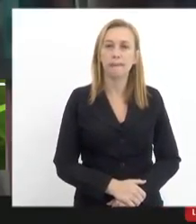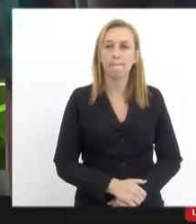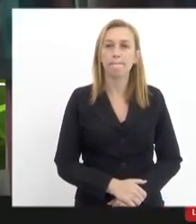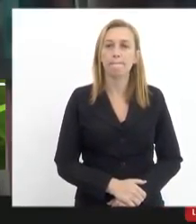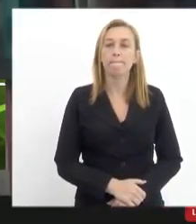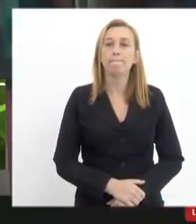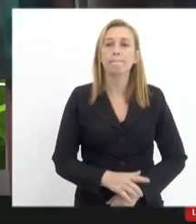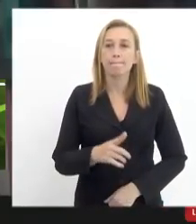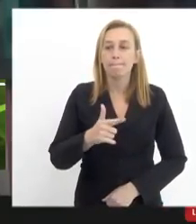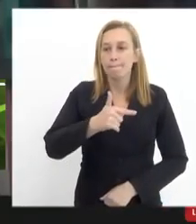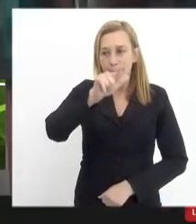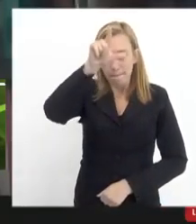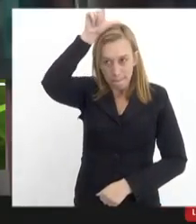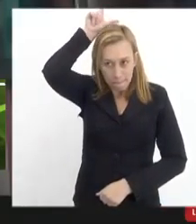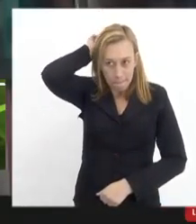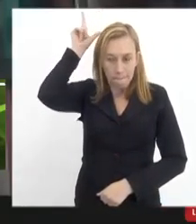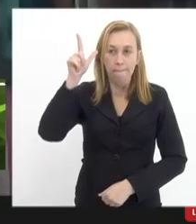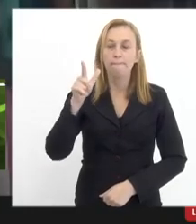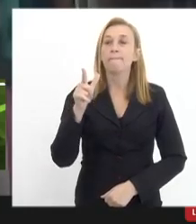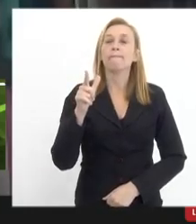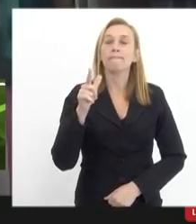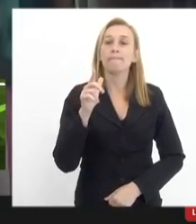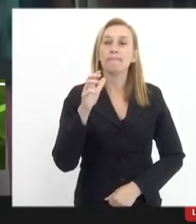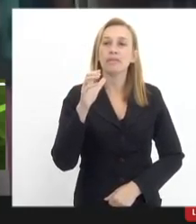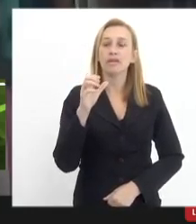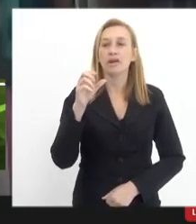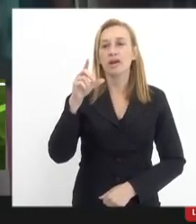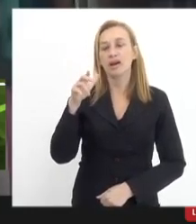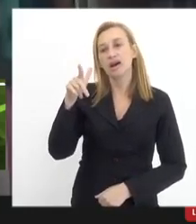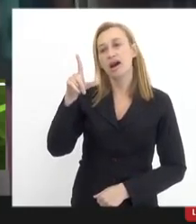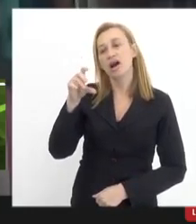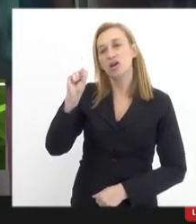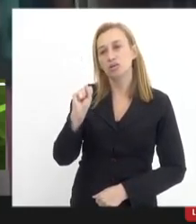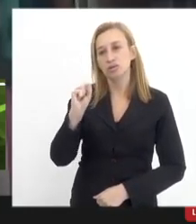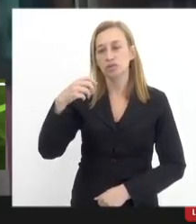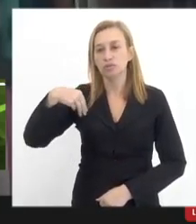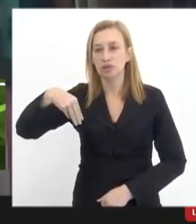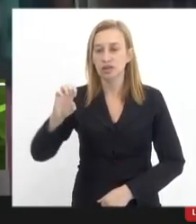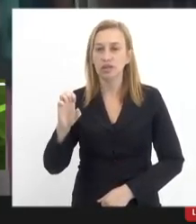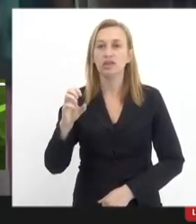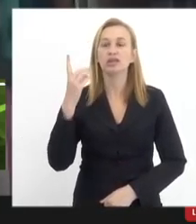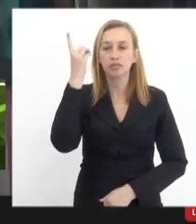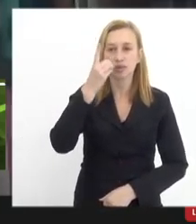Luiz Paulo, Carlos Mink, deputado Chiquinho da Mangueira,